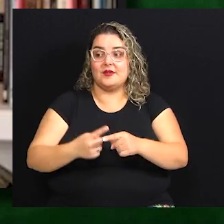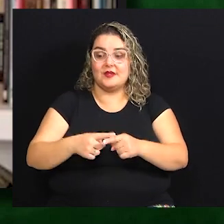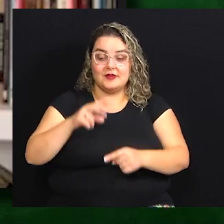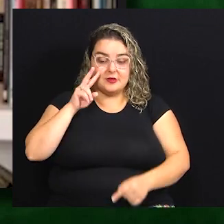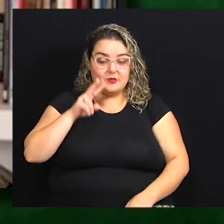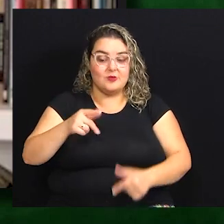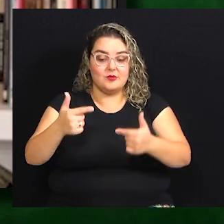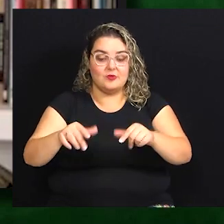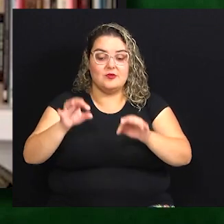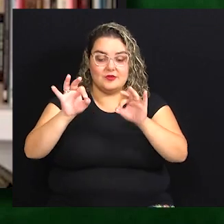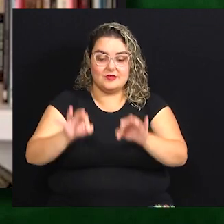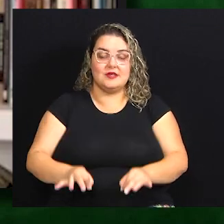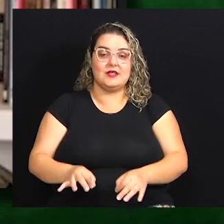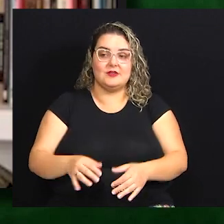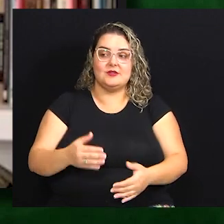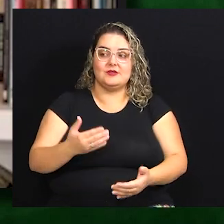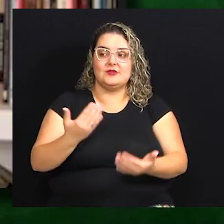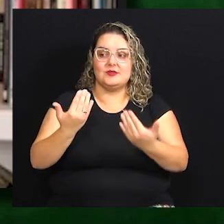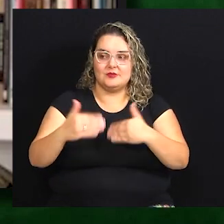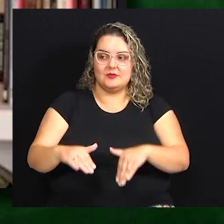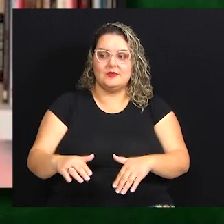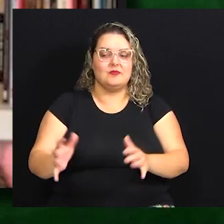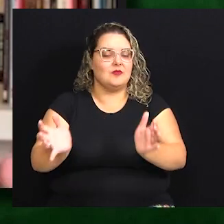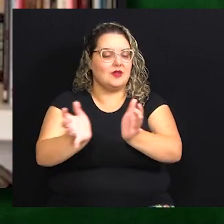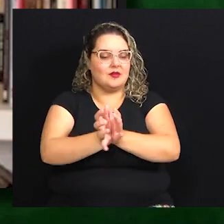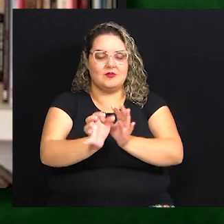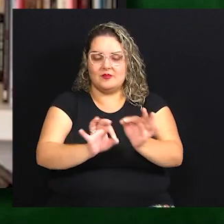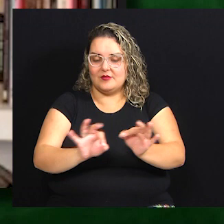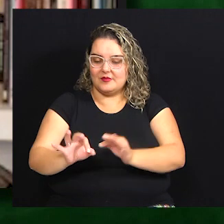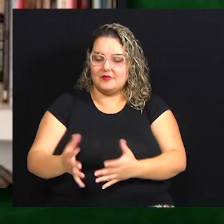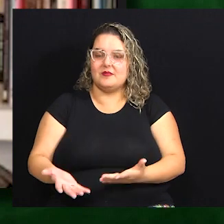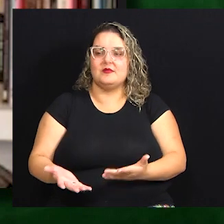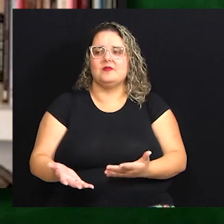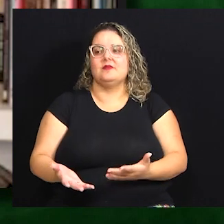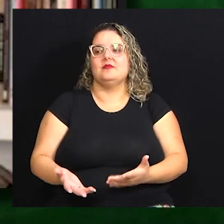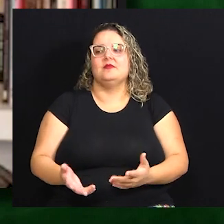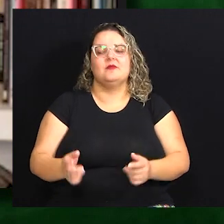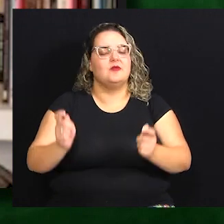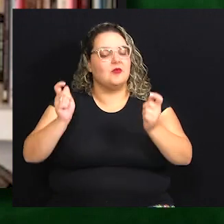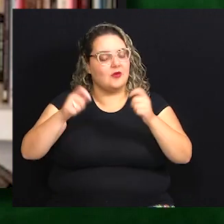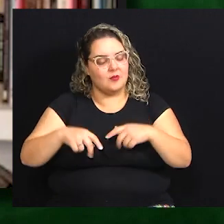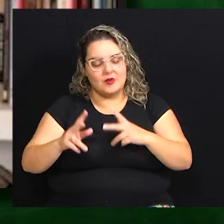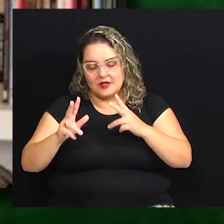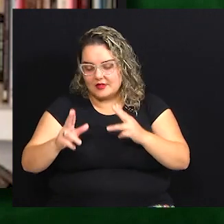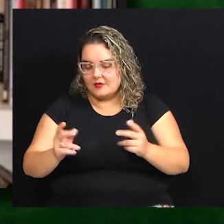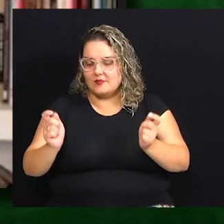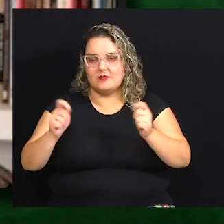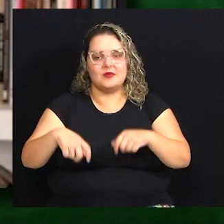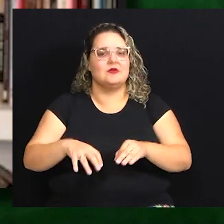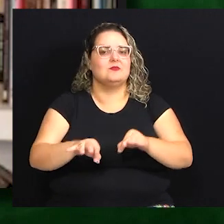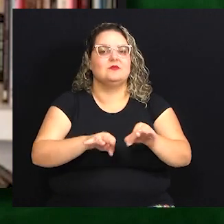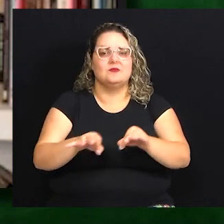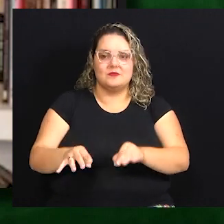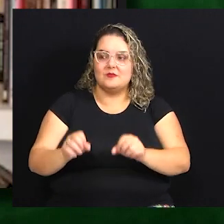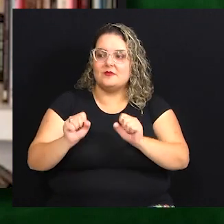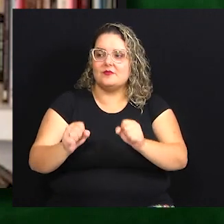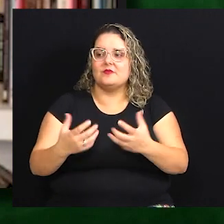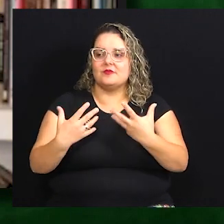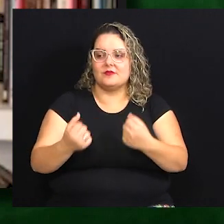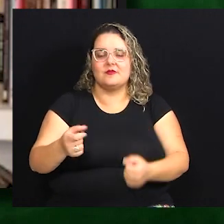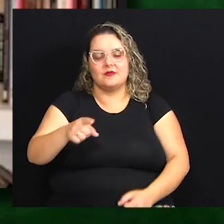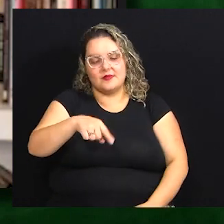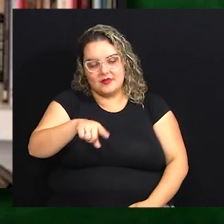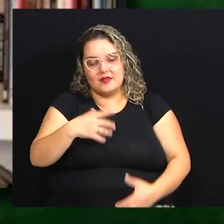olhou o local exato de prova. No mais, a equipe vai estar lá preparada, com a mesma competência, com o mesmo preparo, para poder